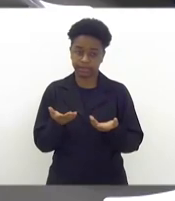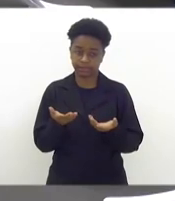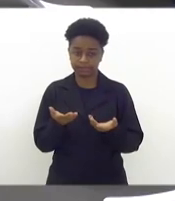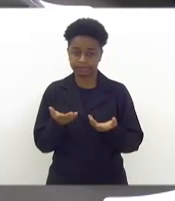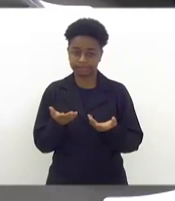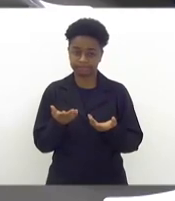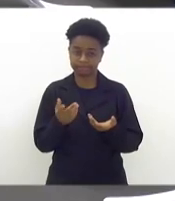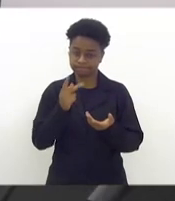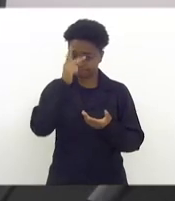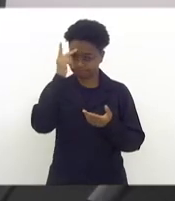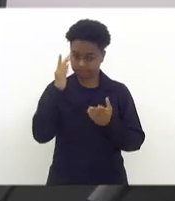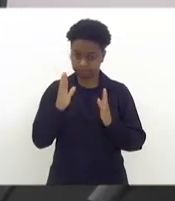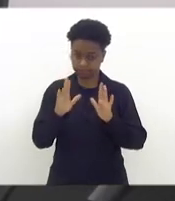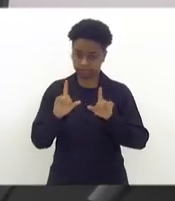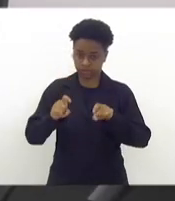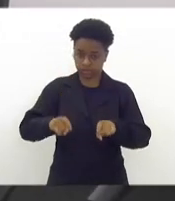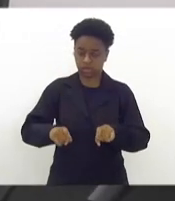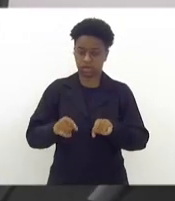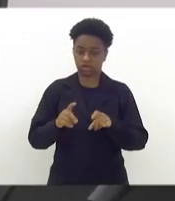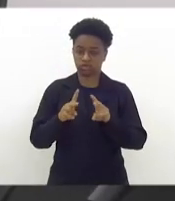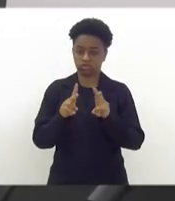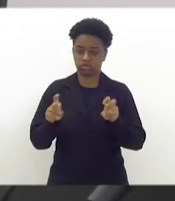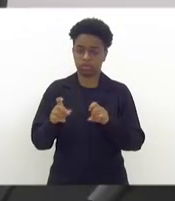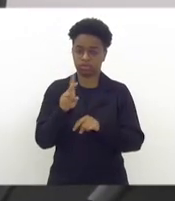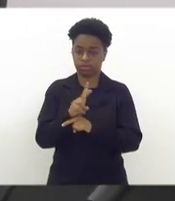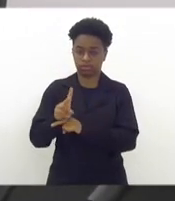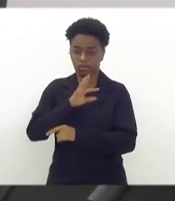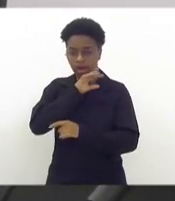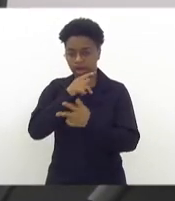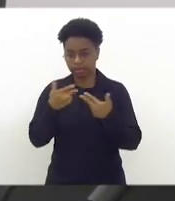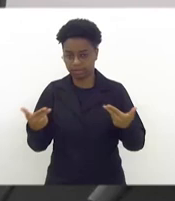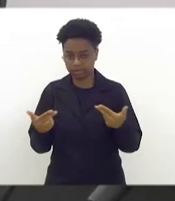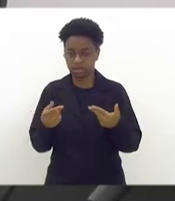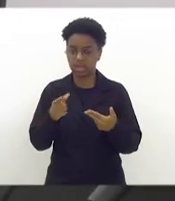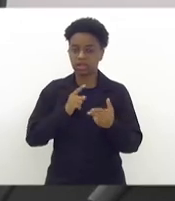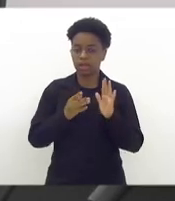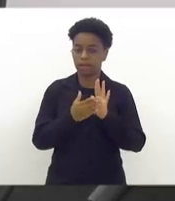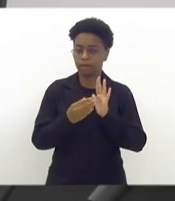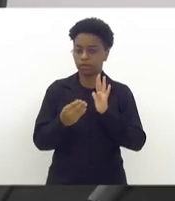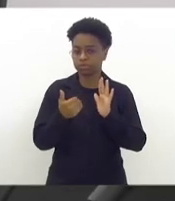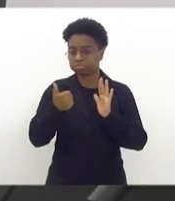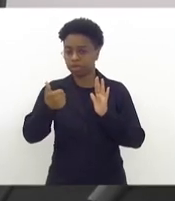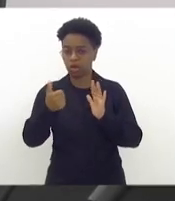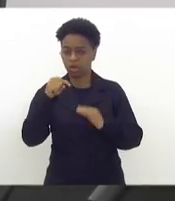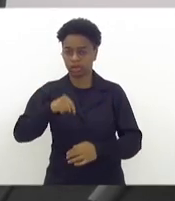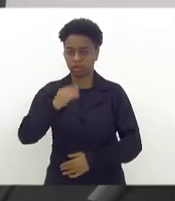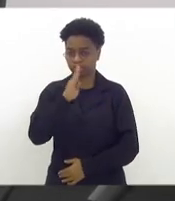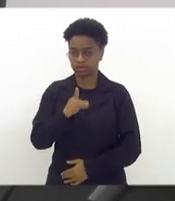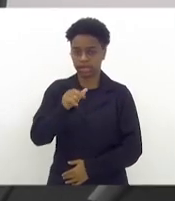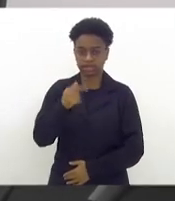seus mandatos a questão da proteção dos animais, o modelo mais exitoso no Brasil é o de São Paulo, que